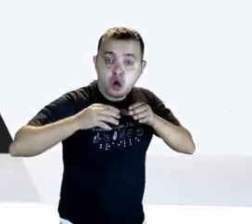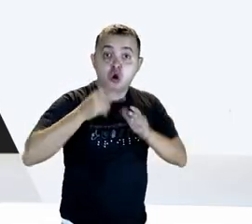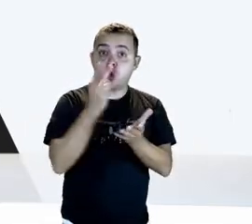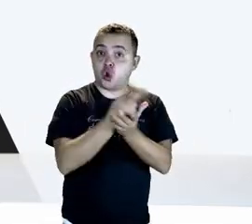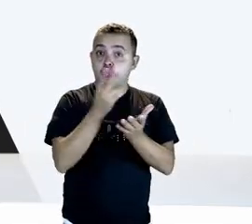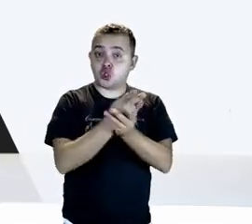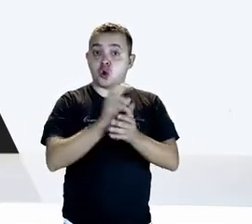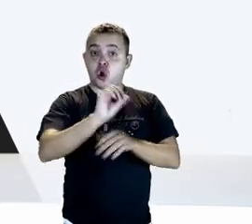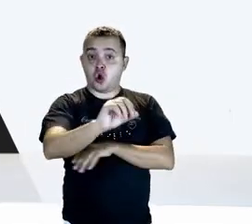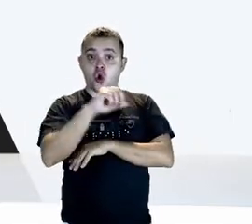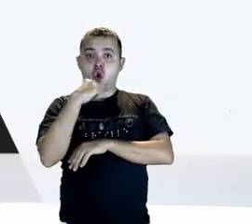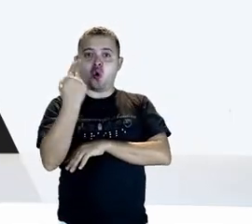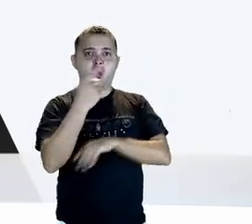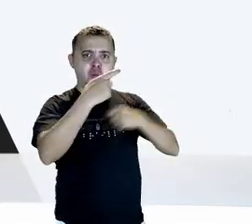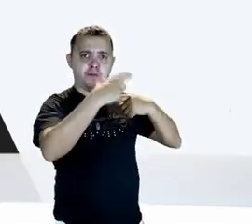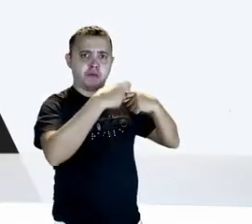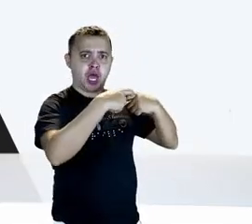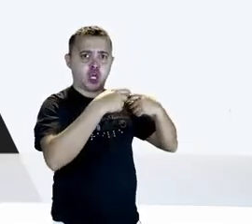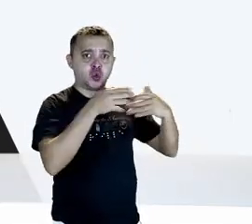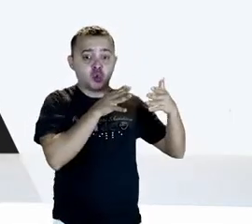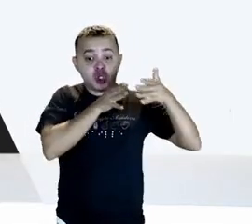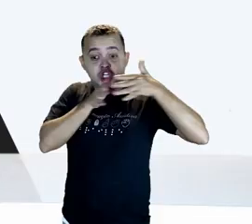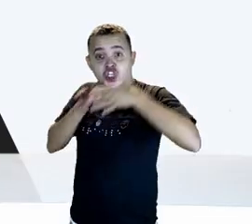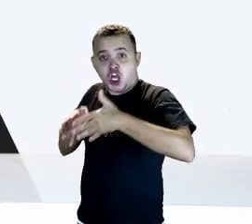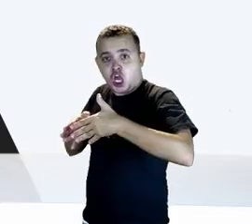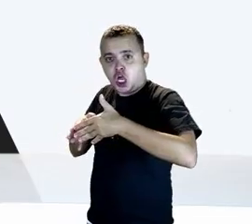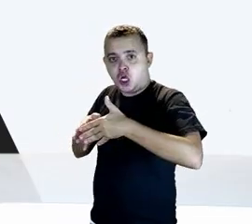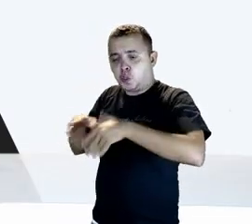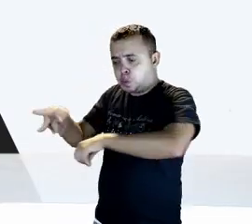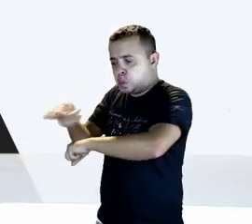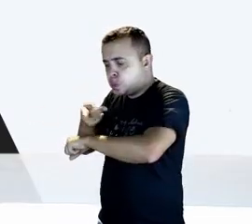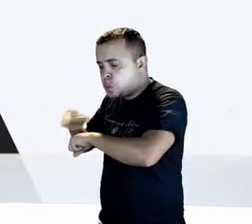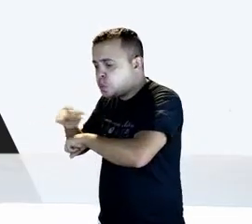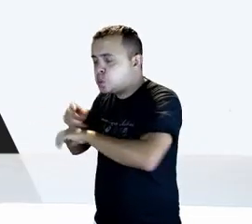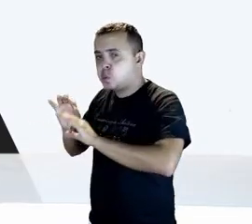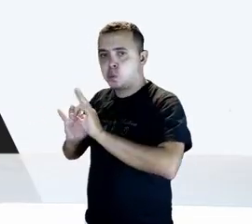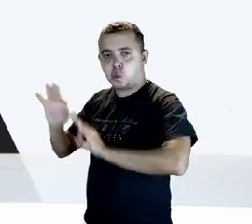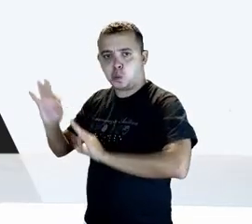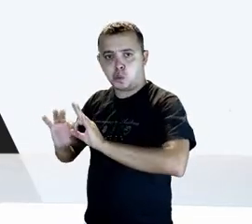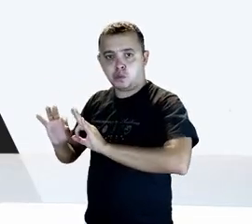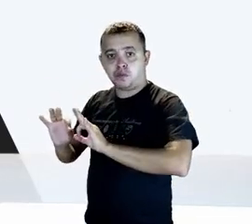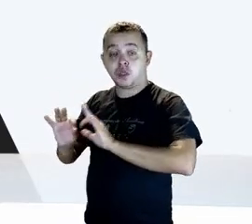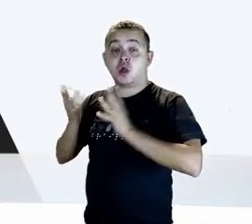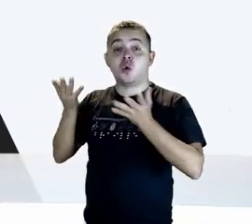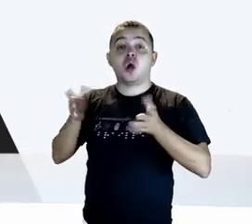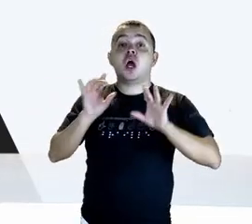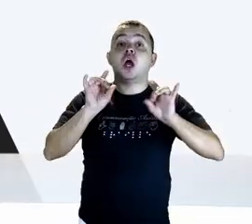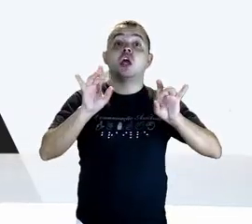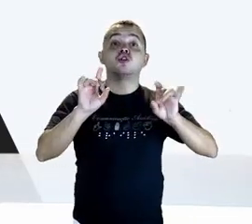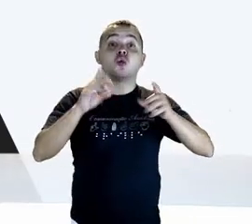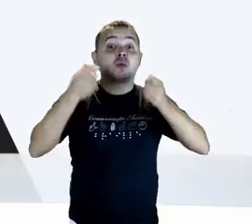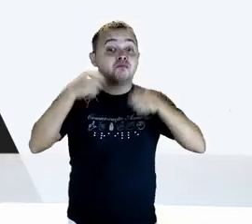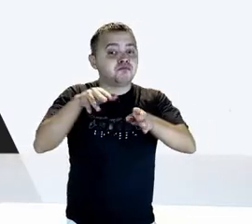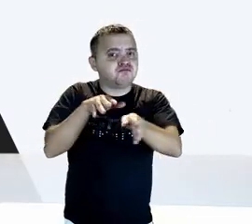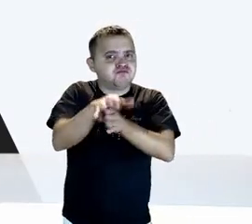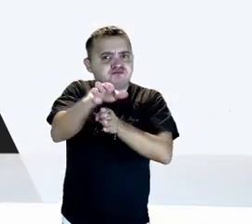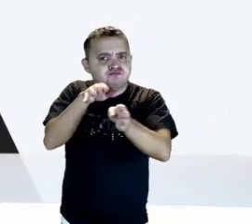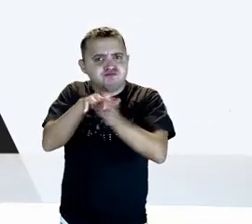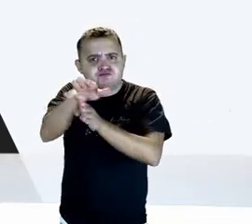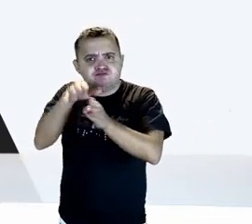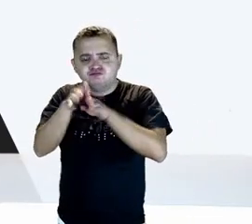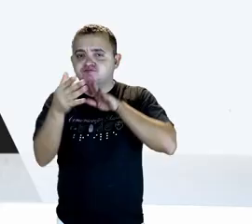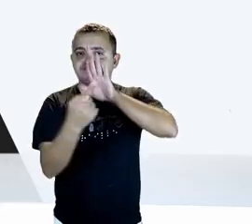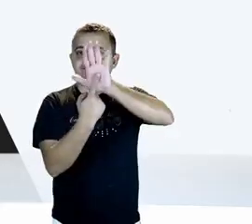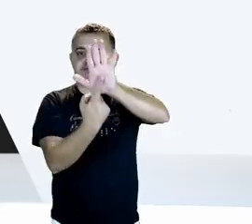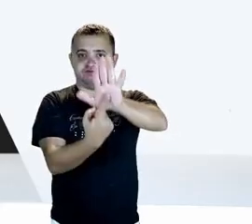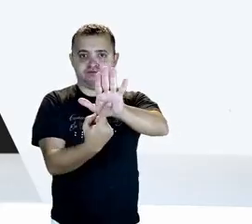até que o atendimento médico chegue ao local. Essas são as considerações que a gente está passando